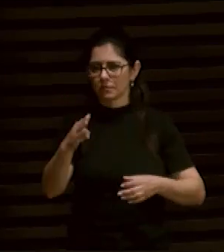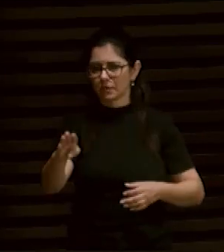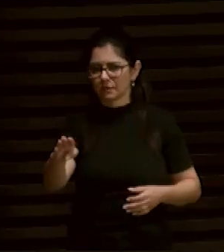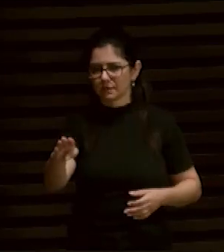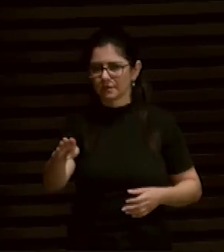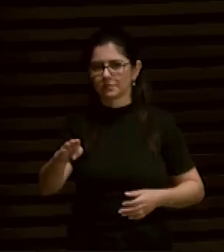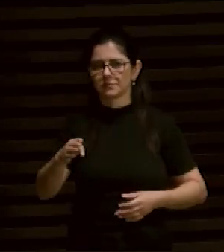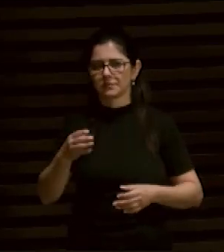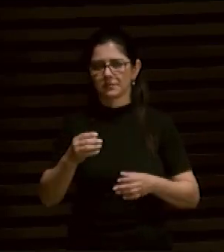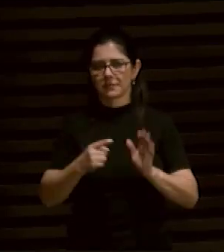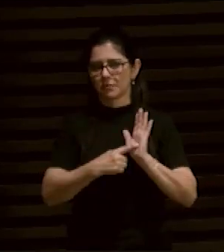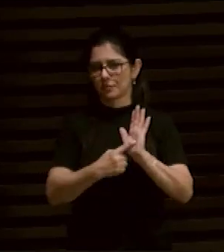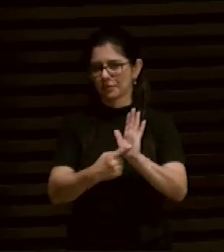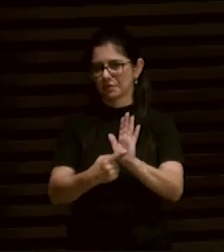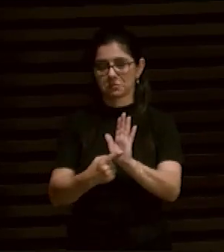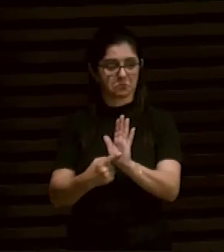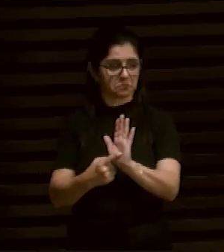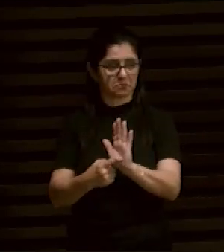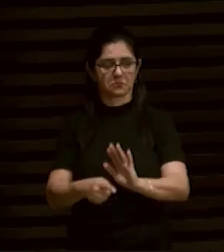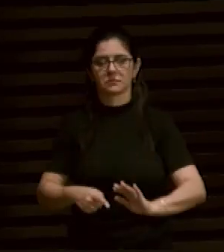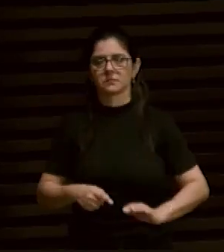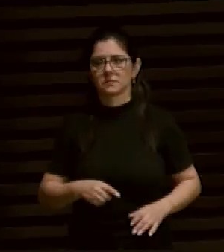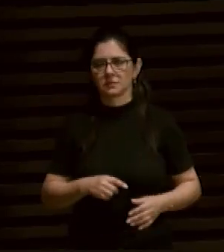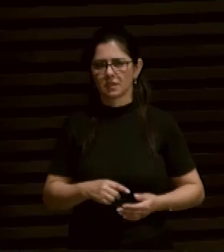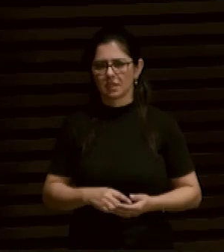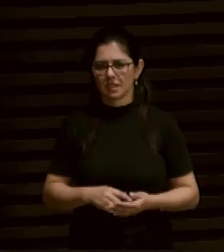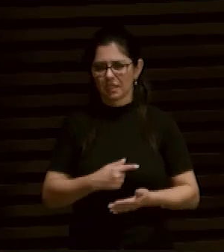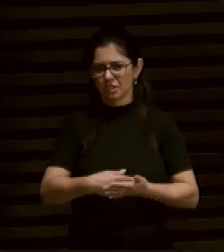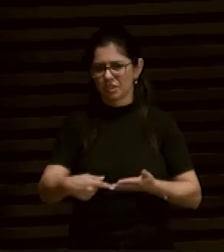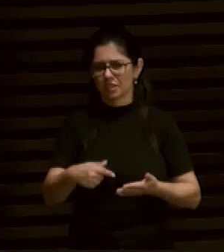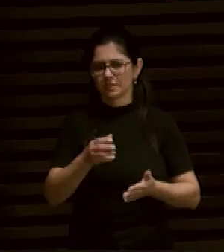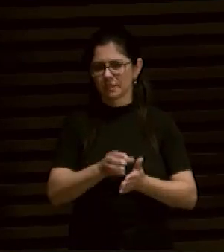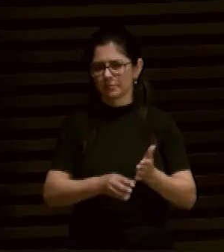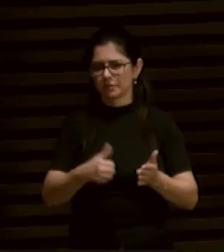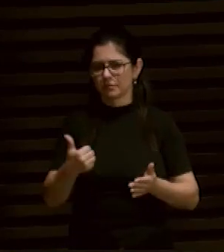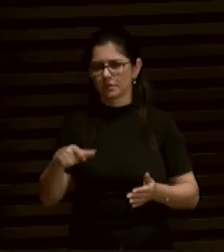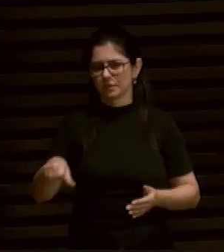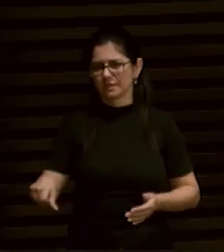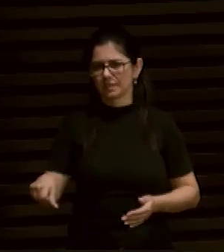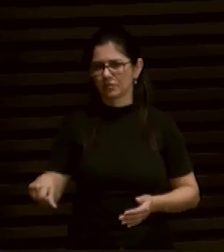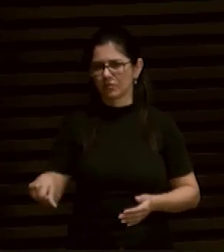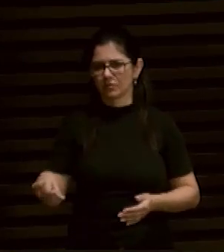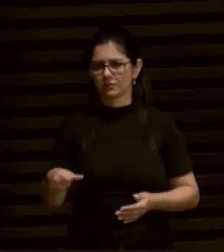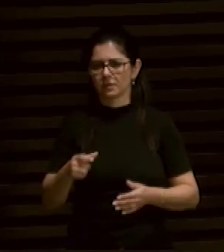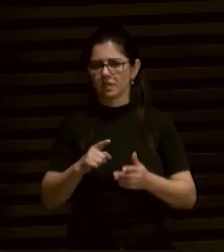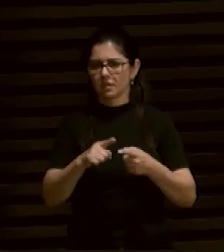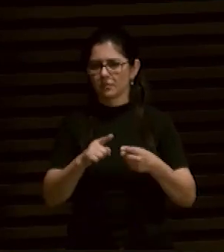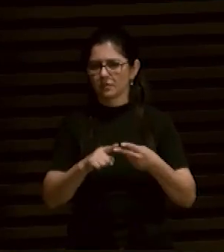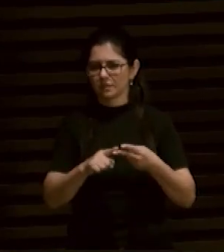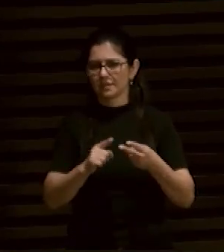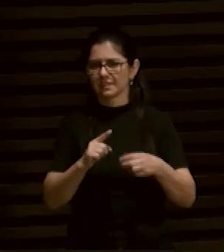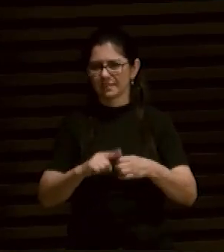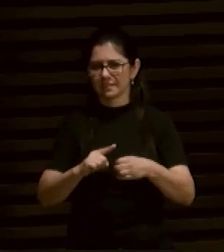autoexaltação. Logo depois temos na Bíblia, em Gênesis 19, Sodoma e Gomorra. Meus irmãos, por horas na Bíblia, as cidades